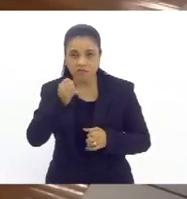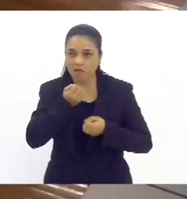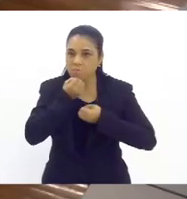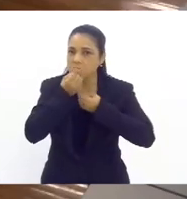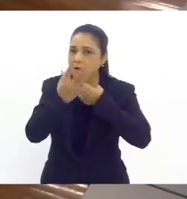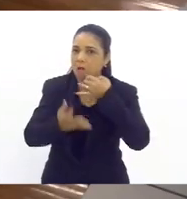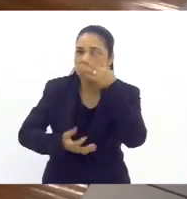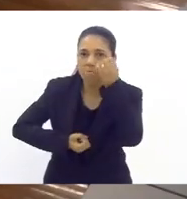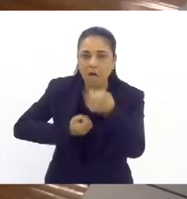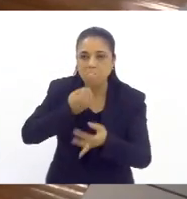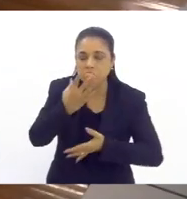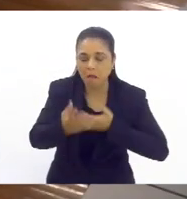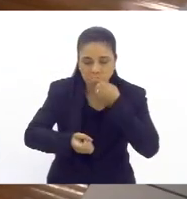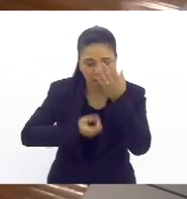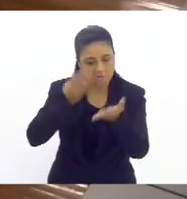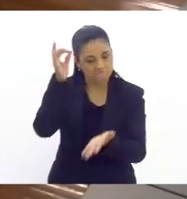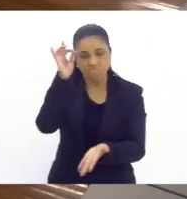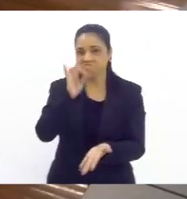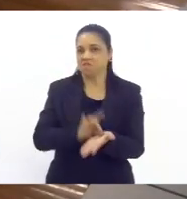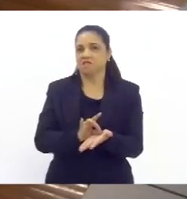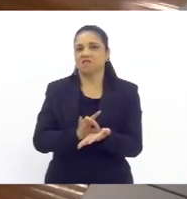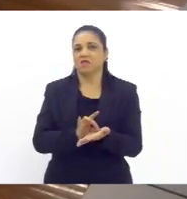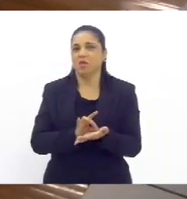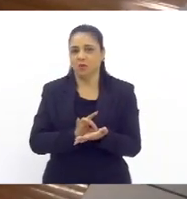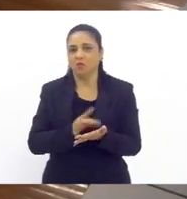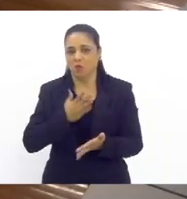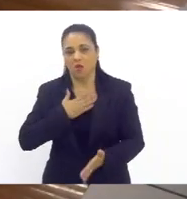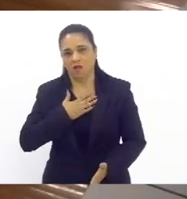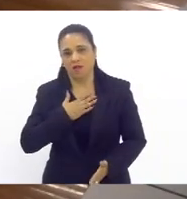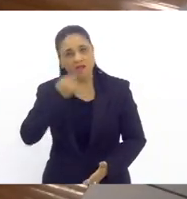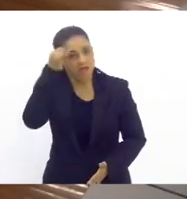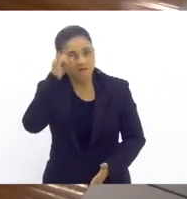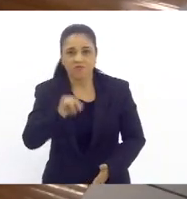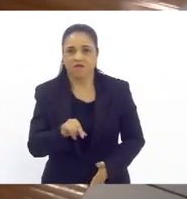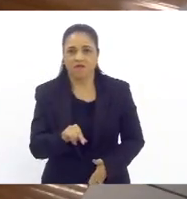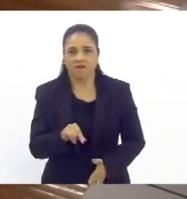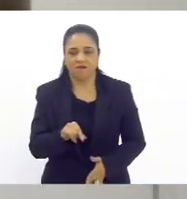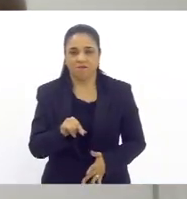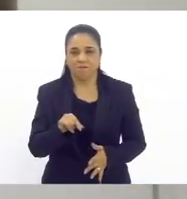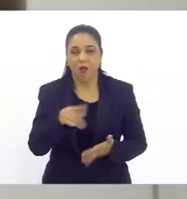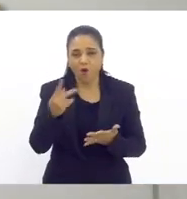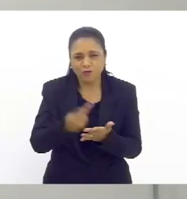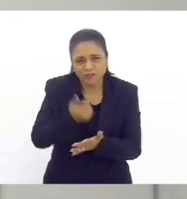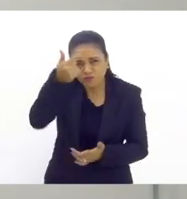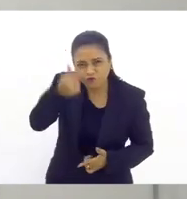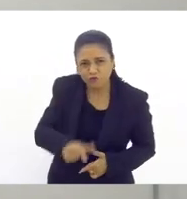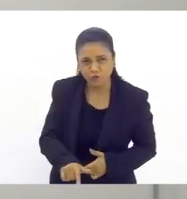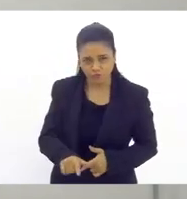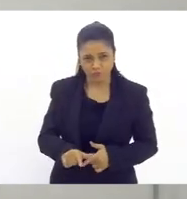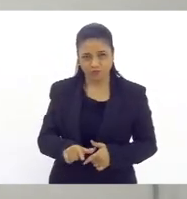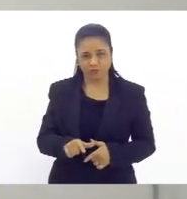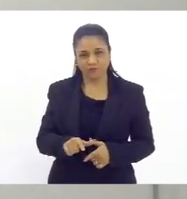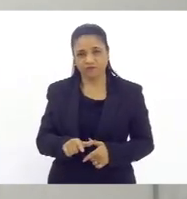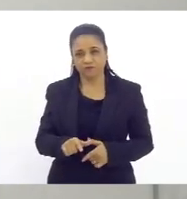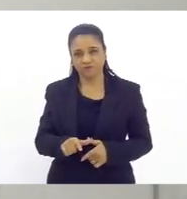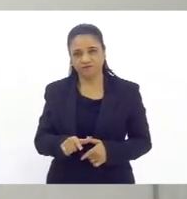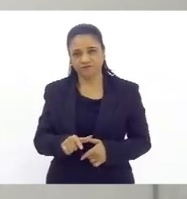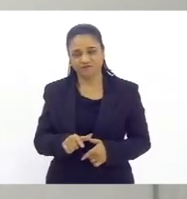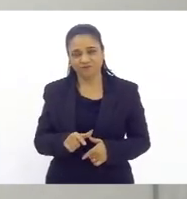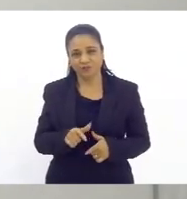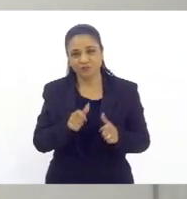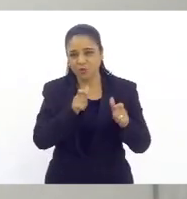muito sincero e entendo isso para quem não precisa isso acontecer de novo em outras situações